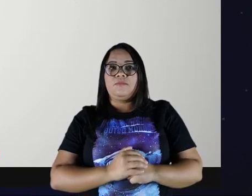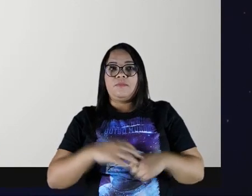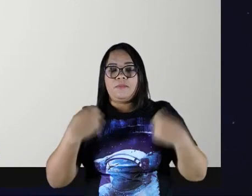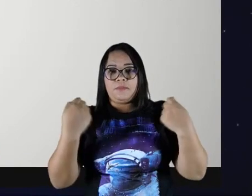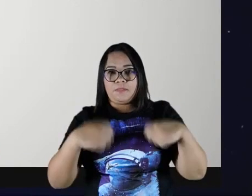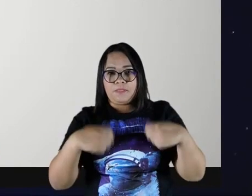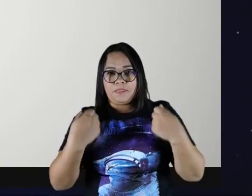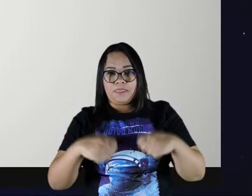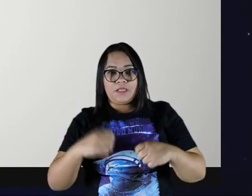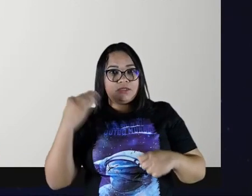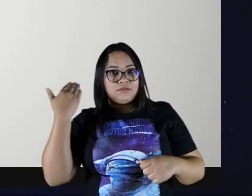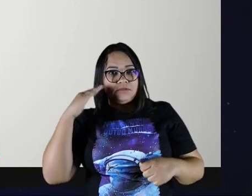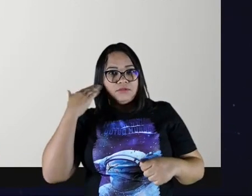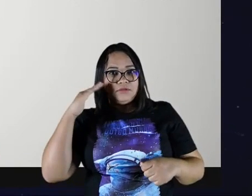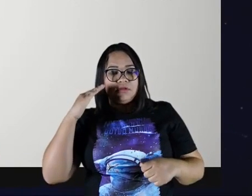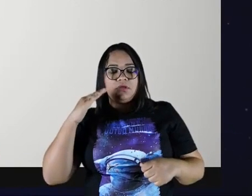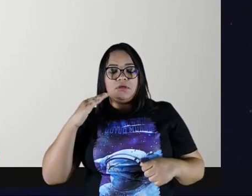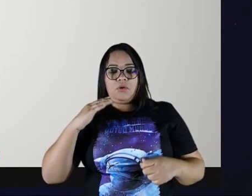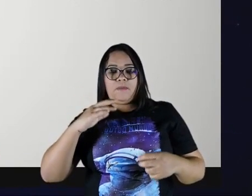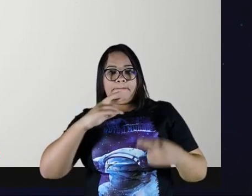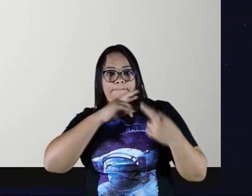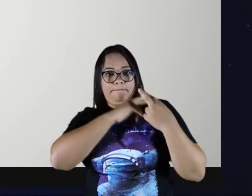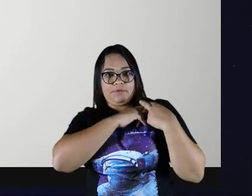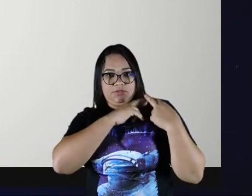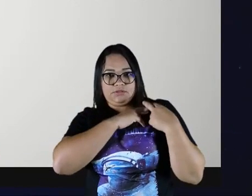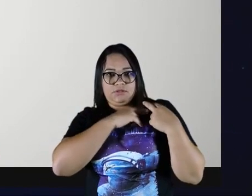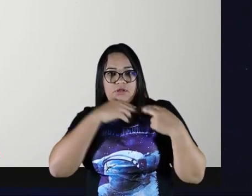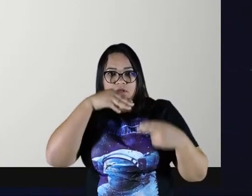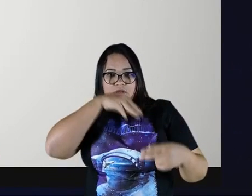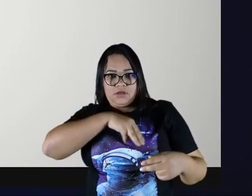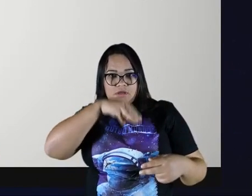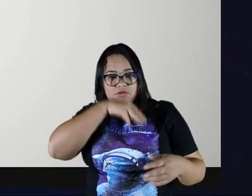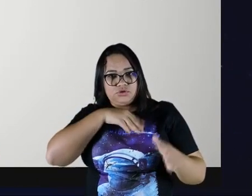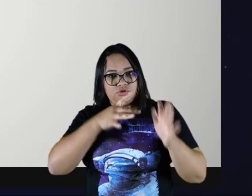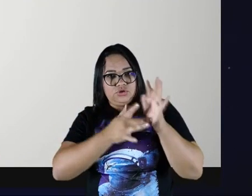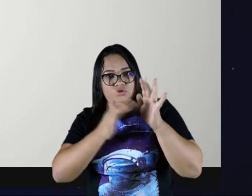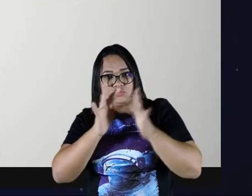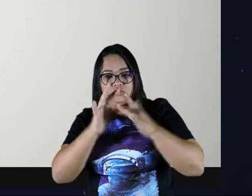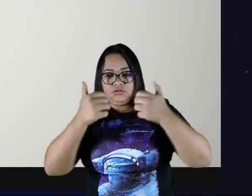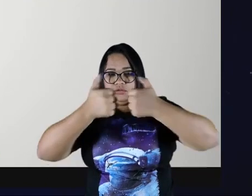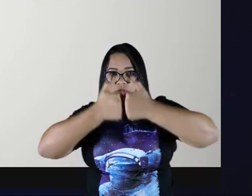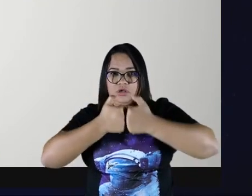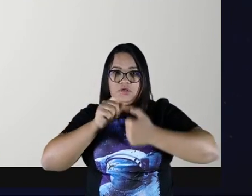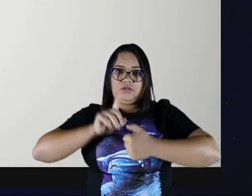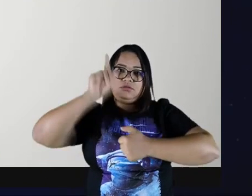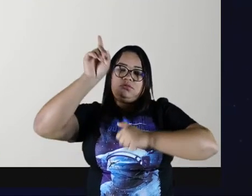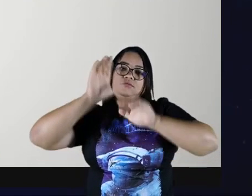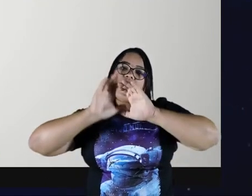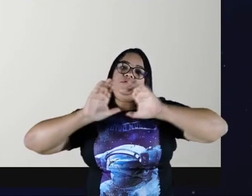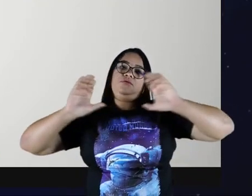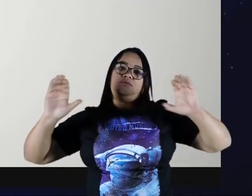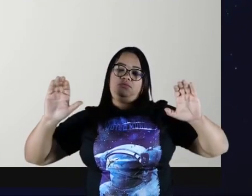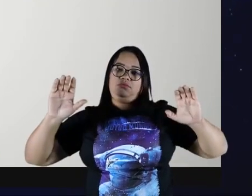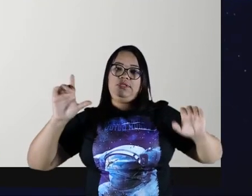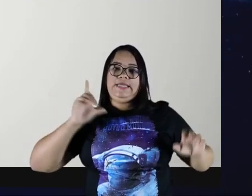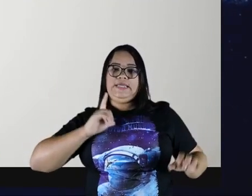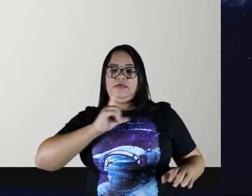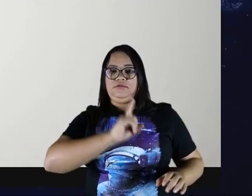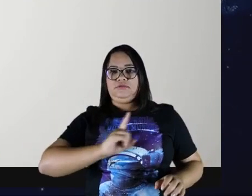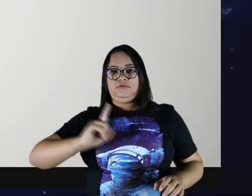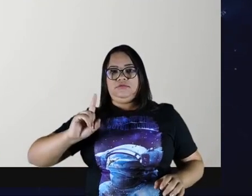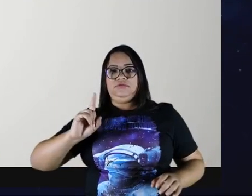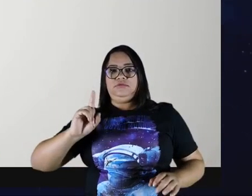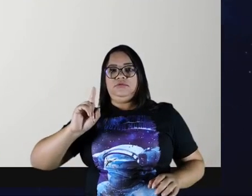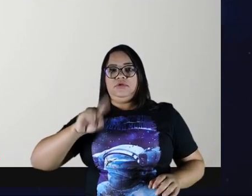ressaltar o ministério de Cristo no santuário celestial. E se nós temos no santuário celestial um intercessor, nós